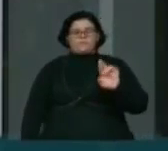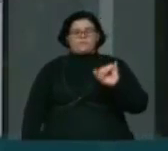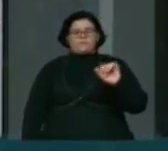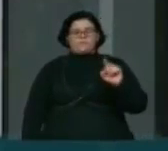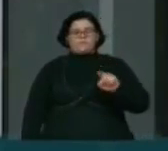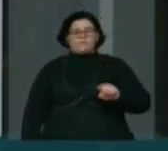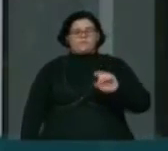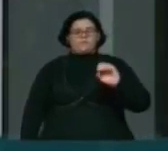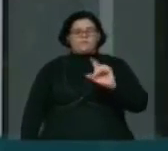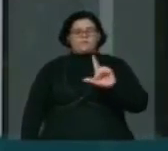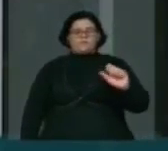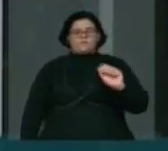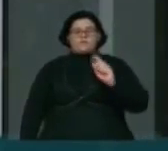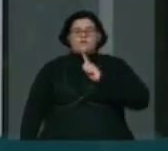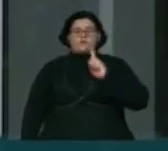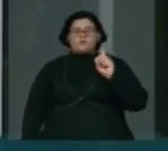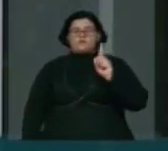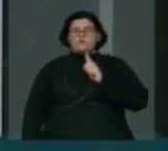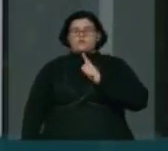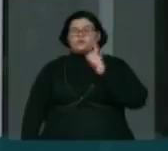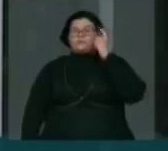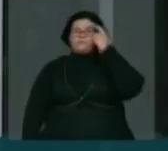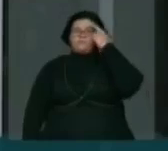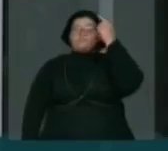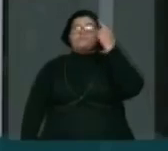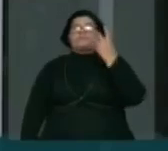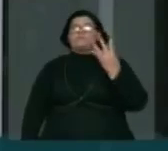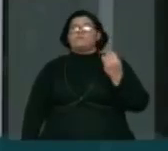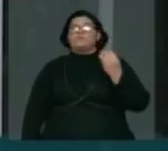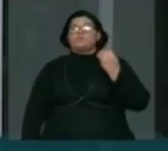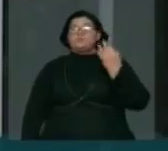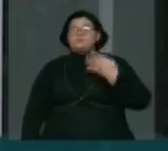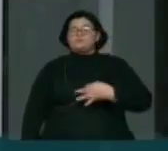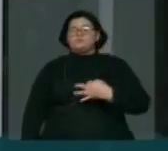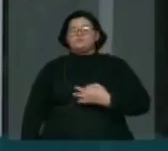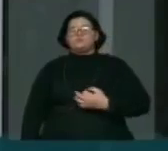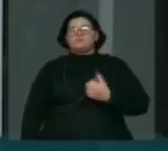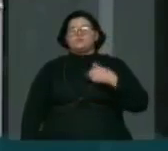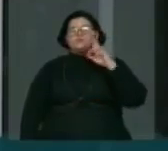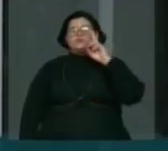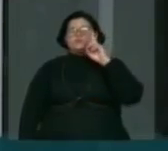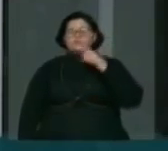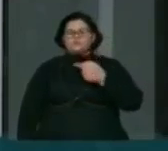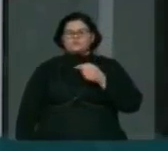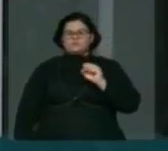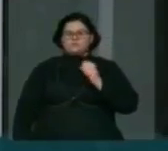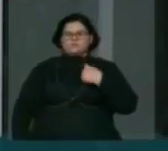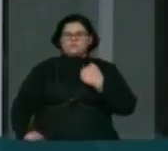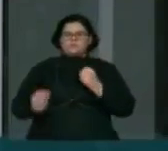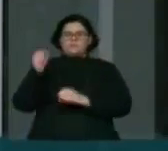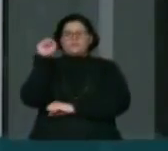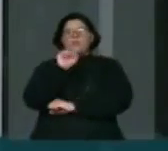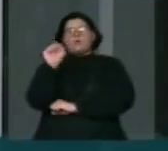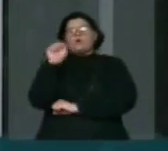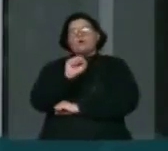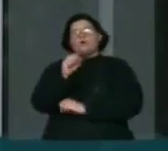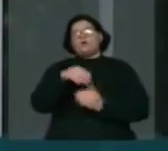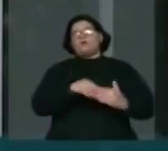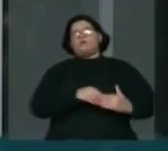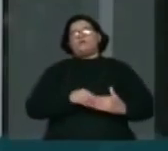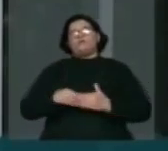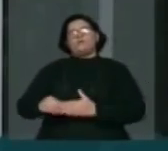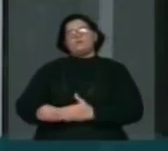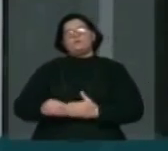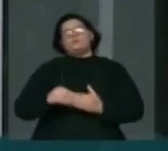tinha intuições que eram absolutamente fantásticas. Eu me lembro, em 78, estava no meu carro levando ele para Sesimbra, na